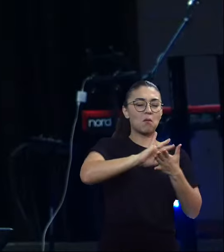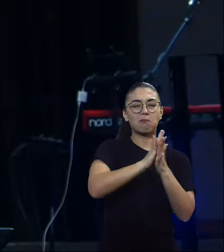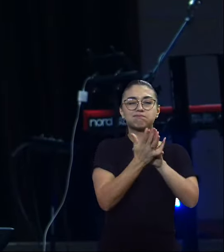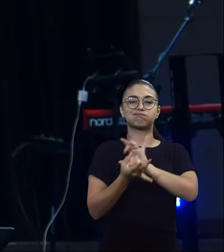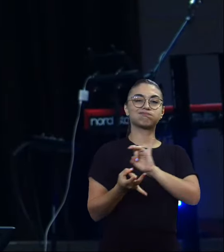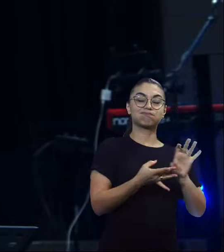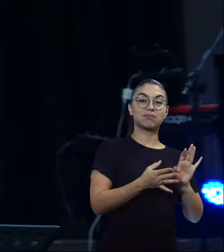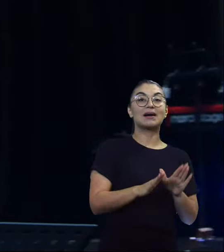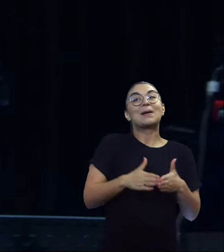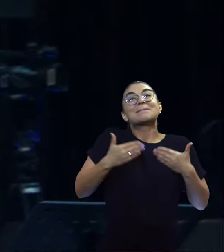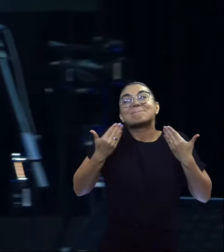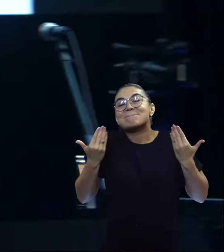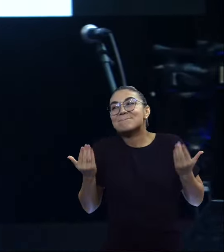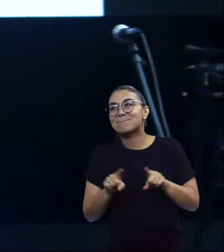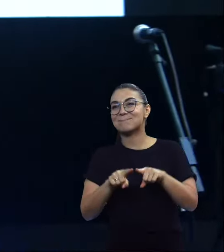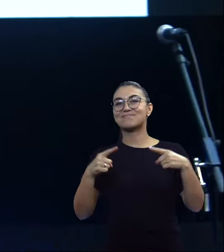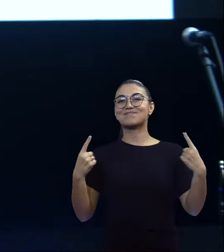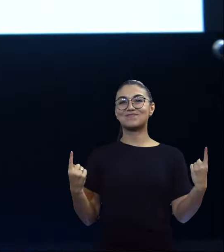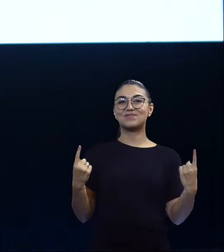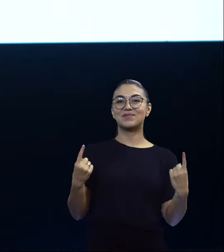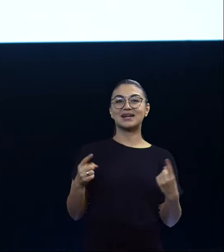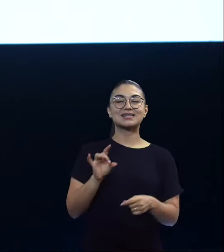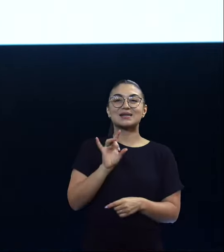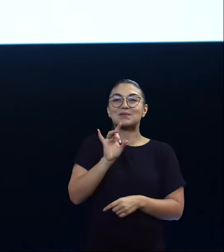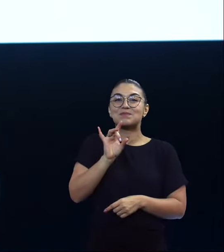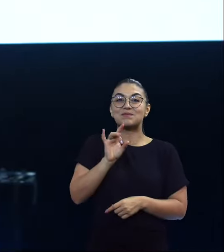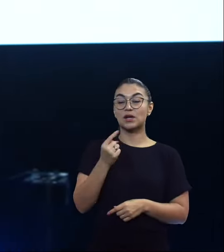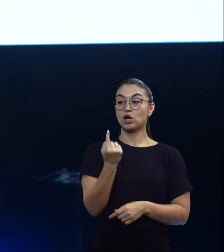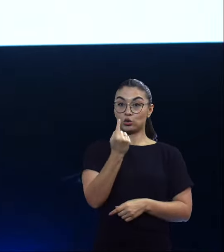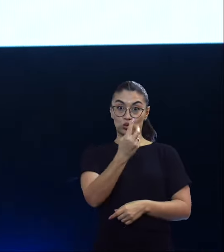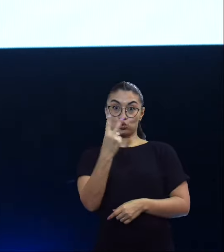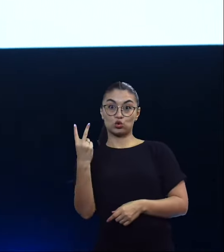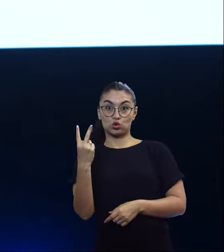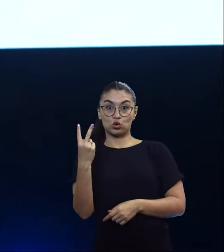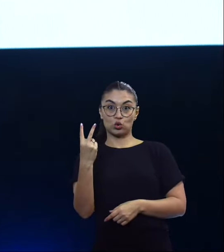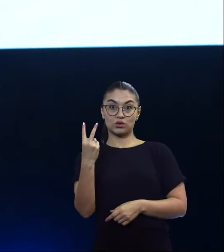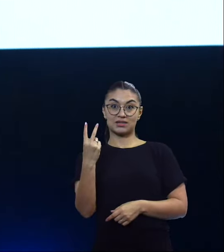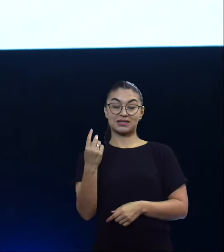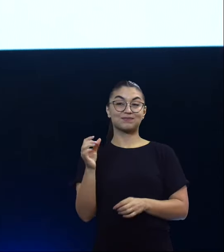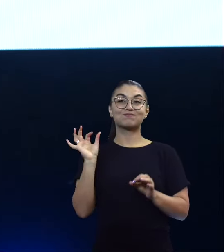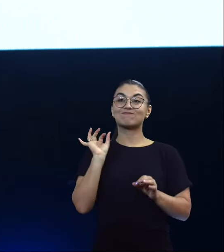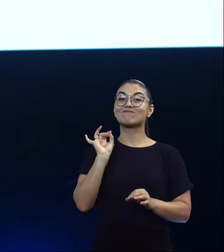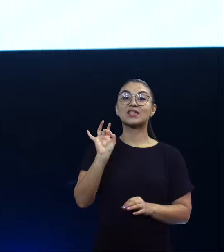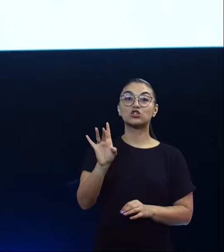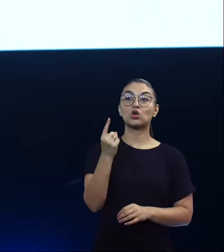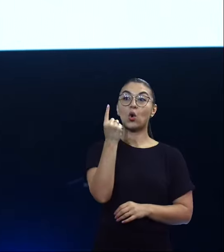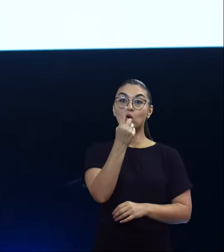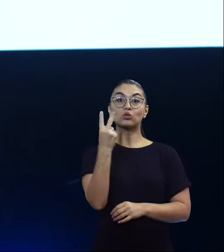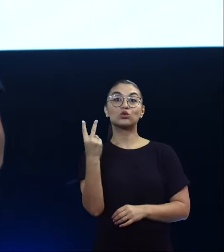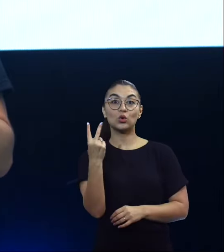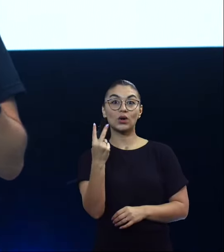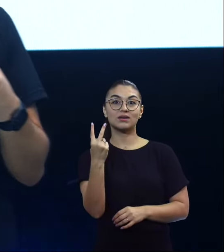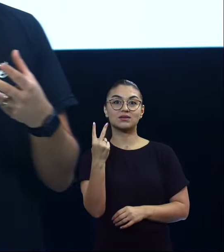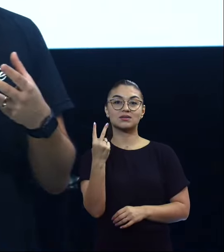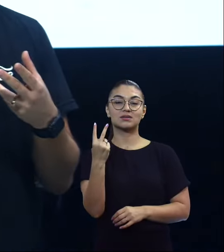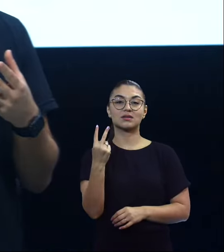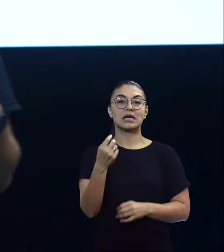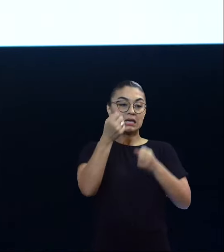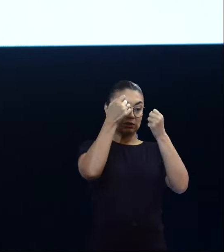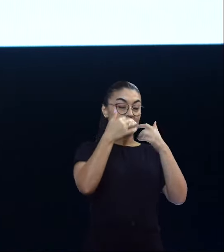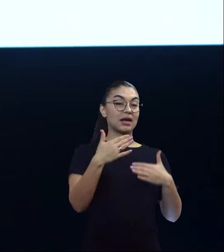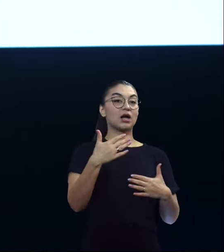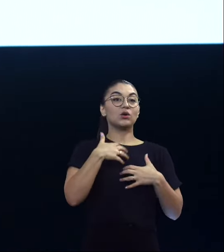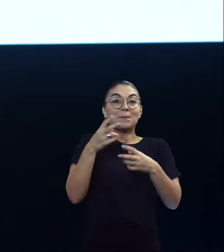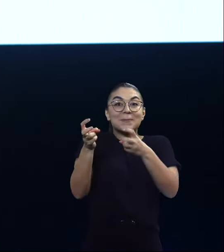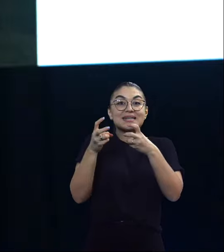Mas, infelizmente, dos 12, apenas 2, Josué e Calebe, eram aqueles que trouxeram um relatório dessa maneira, que era um relatório que